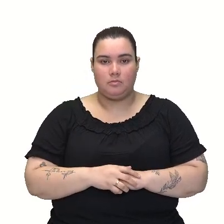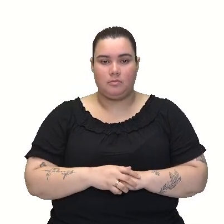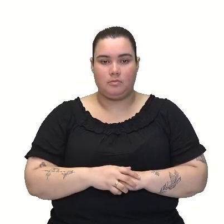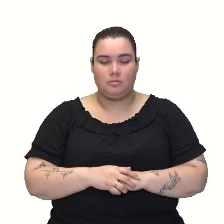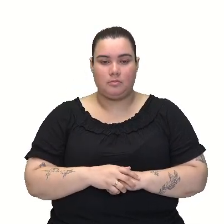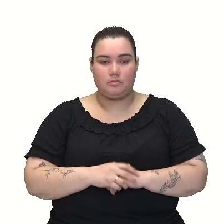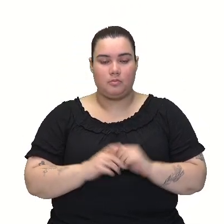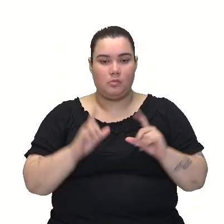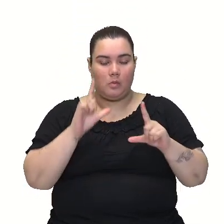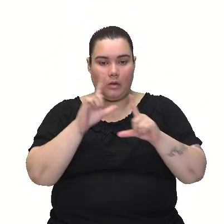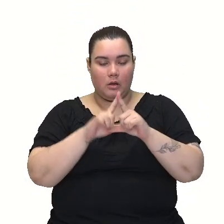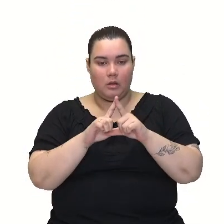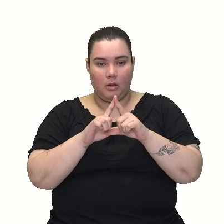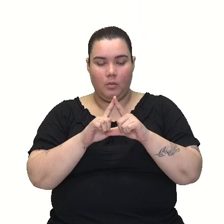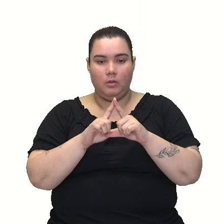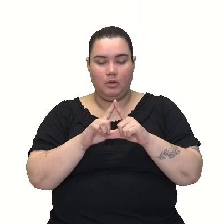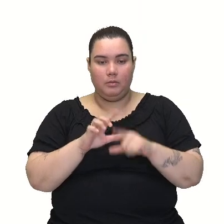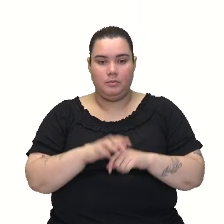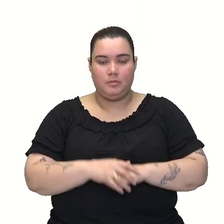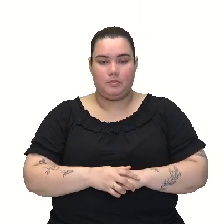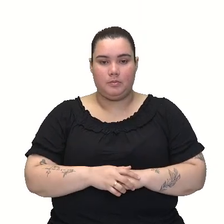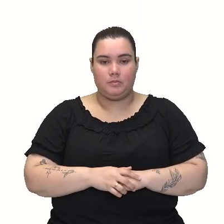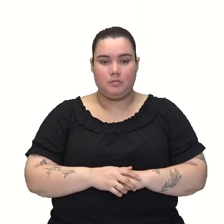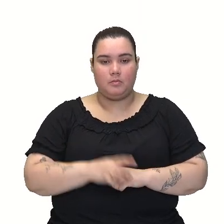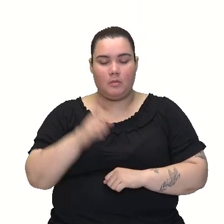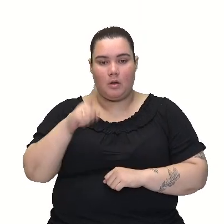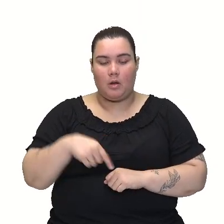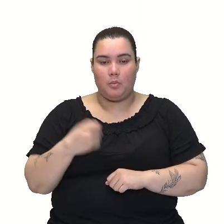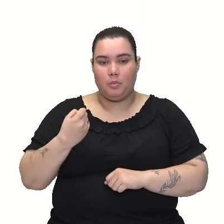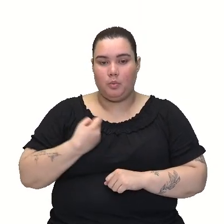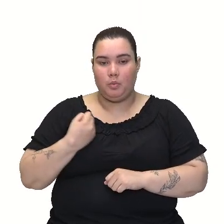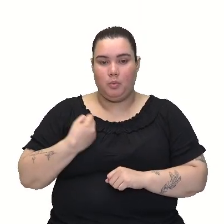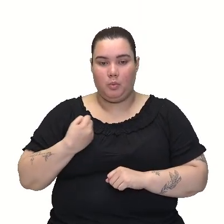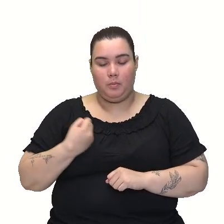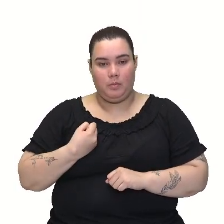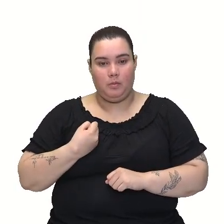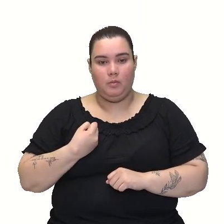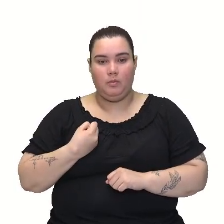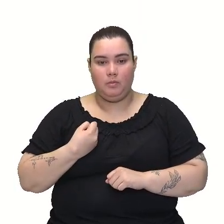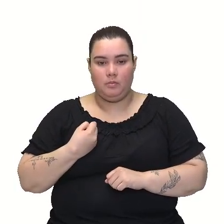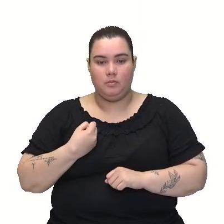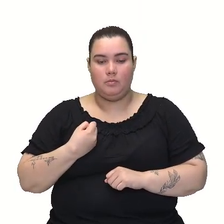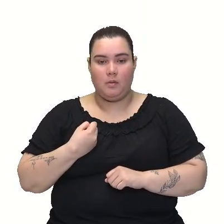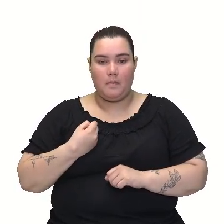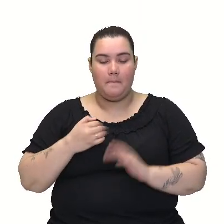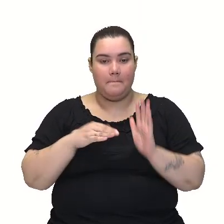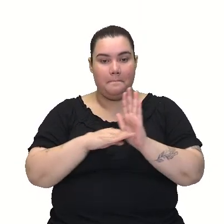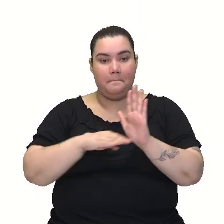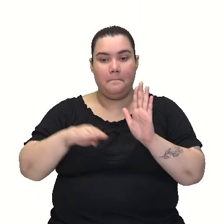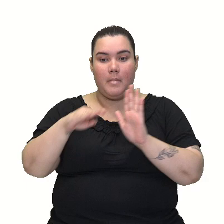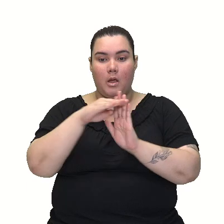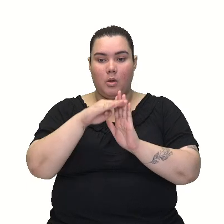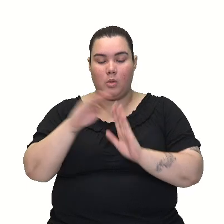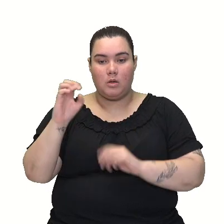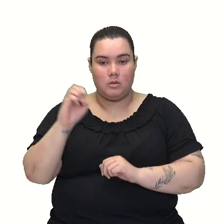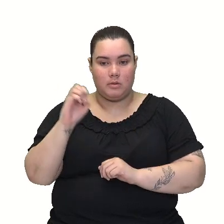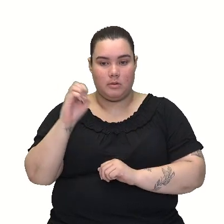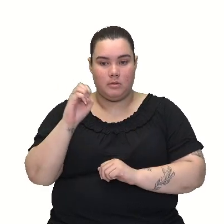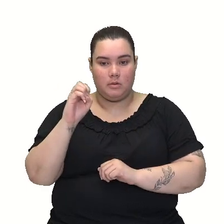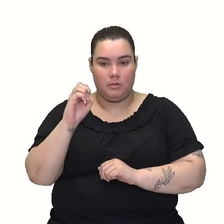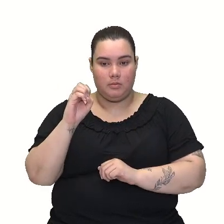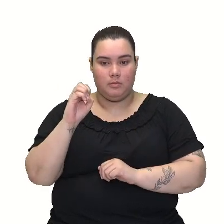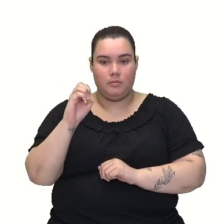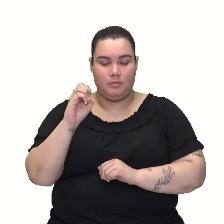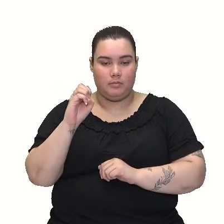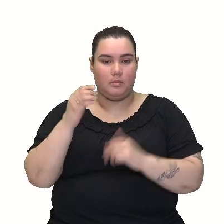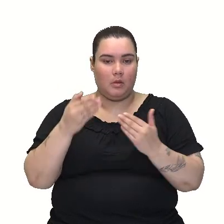Esse delta, pessoal, veja, ele é um valor maior do que zero, não é verdade? 4 não é